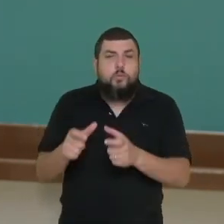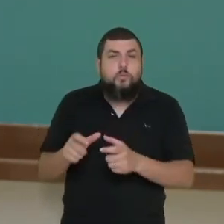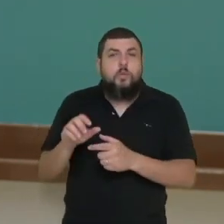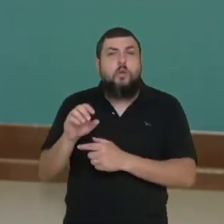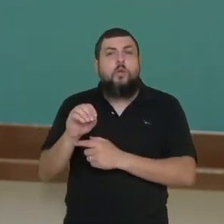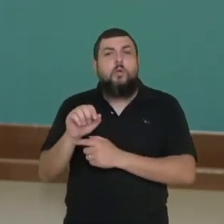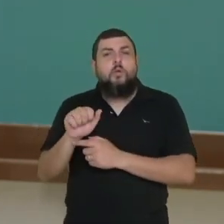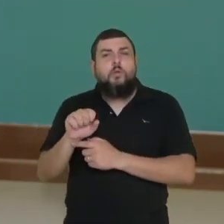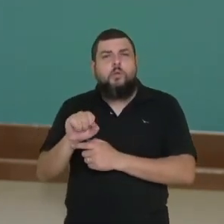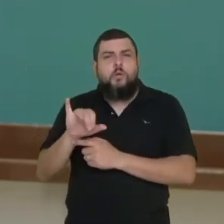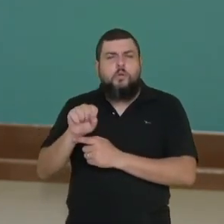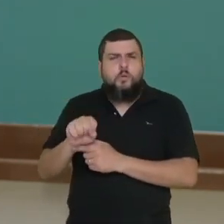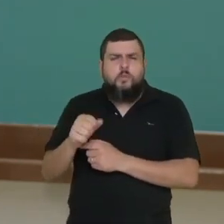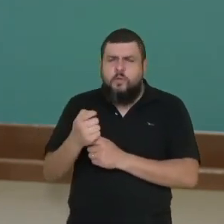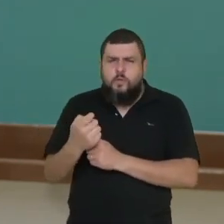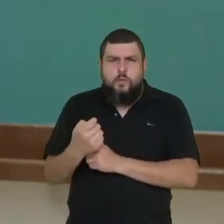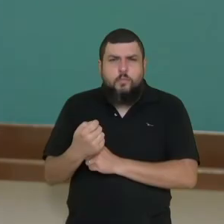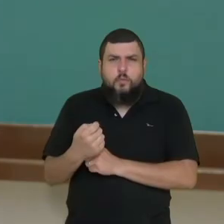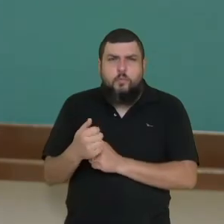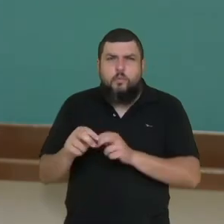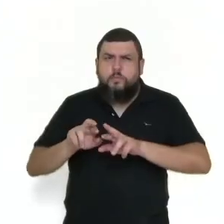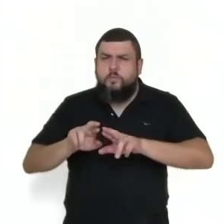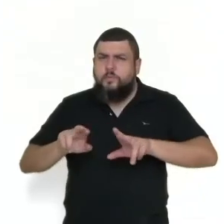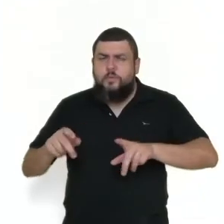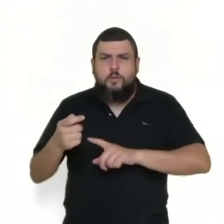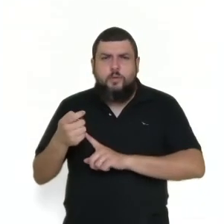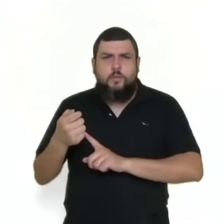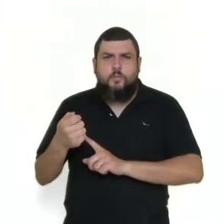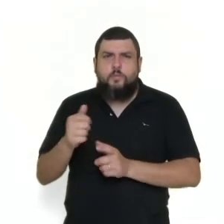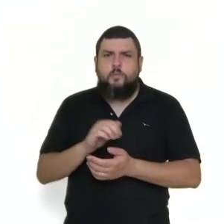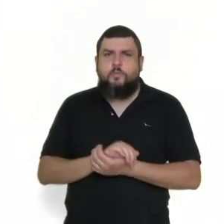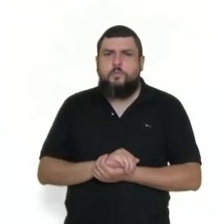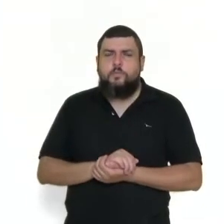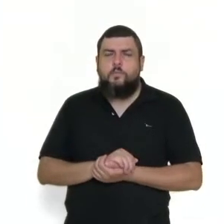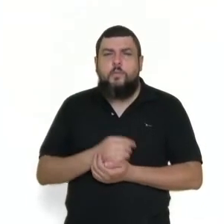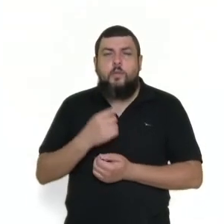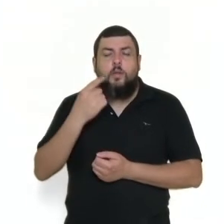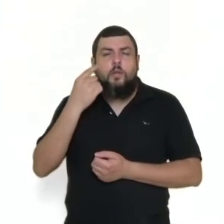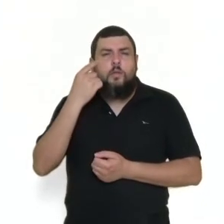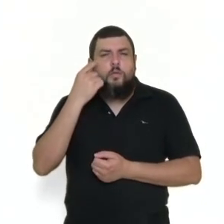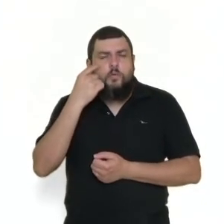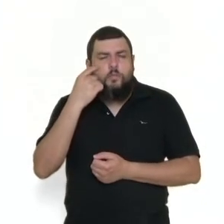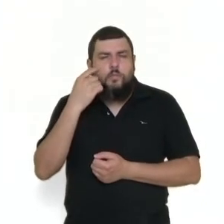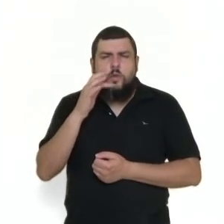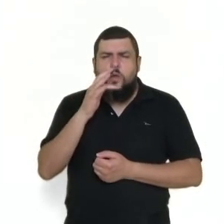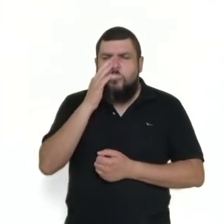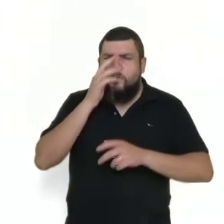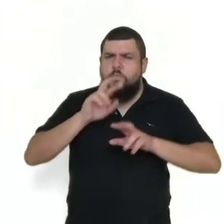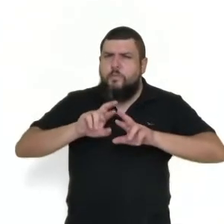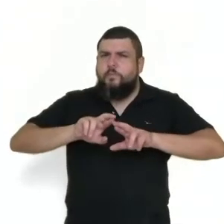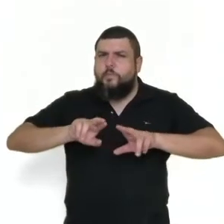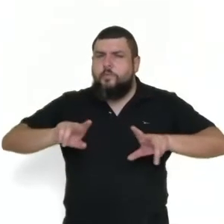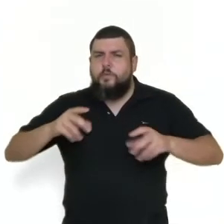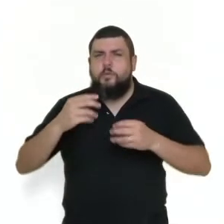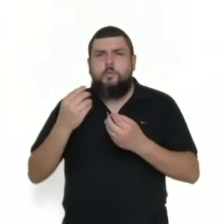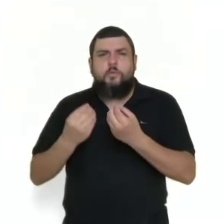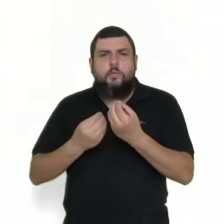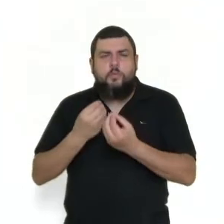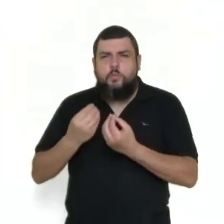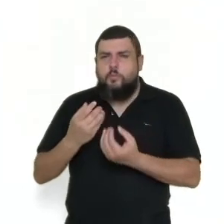é bem pequena, tá? Composta ali a fauna, né, dos desertos, desse